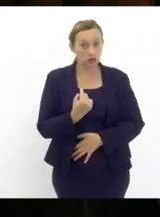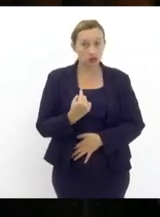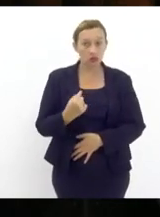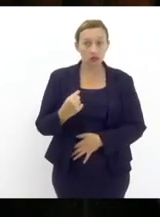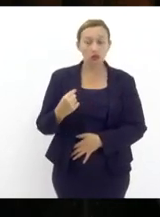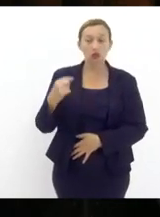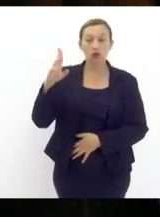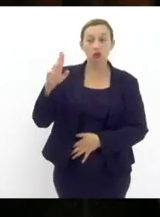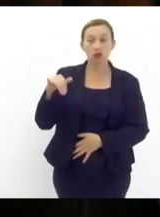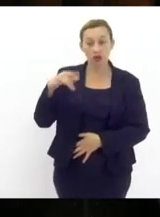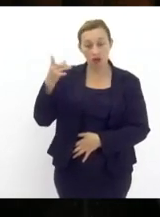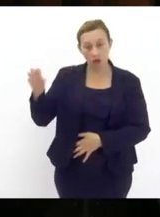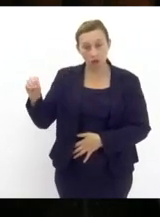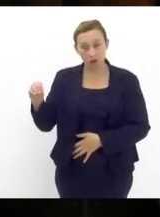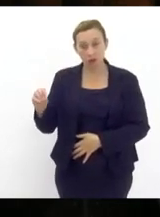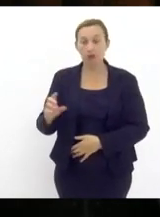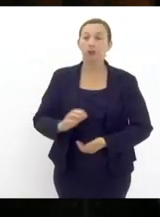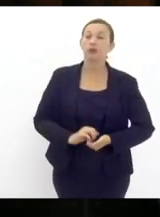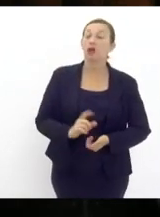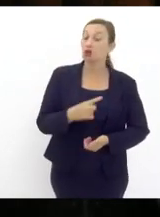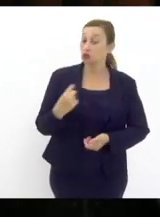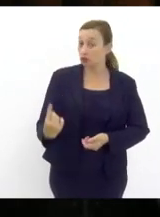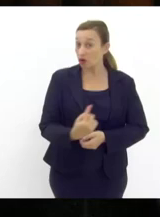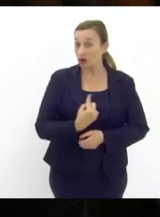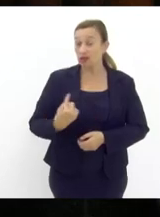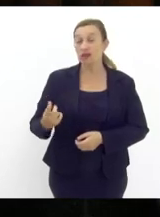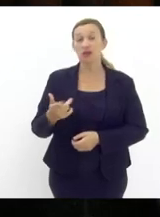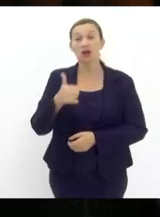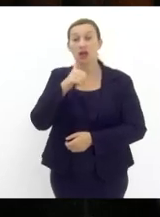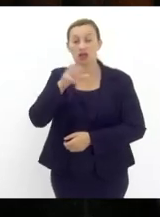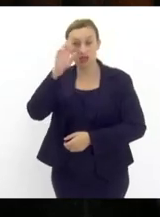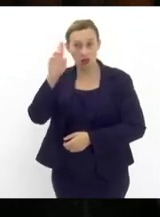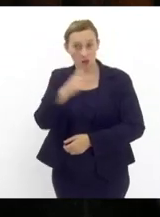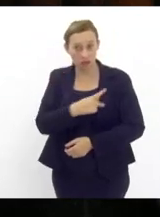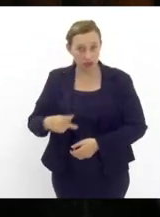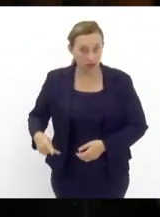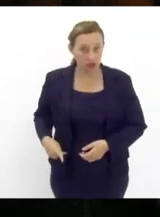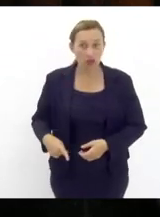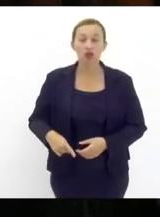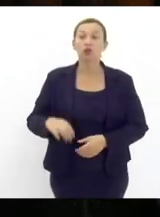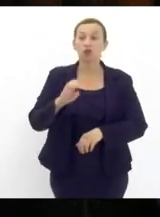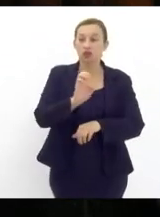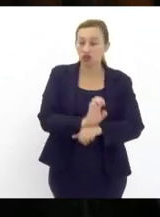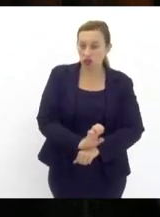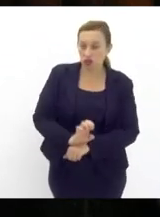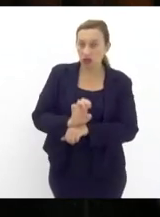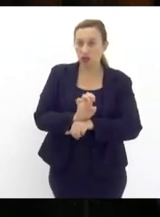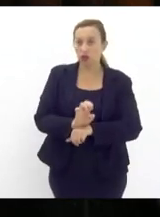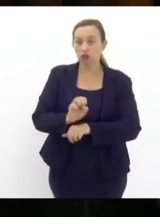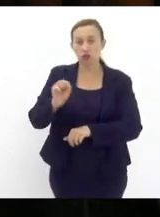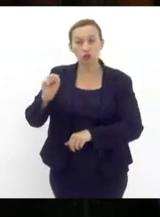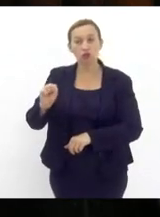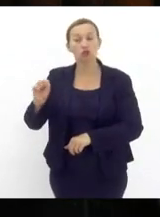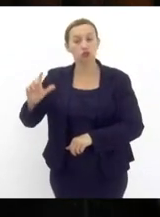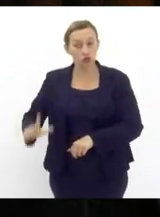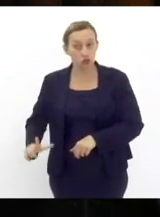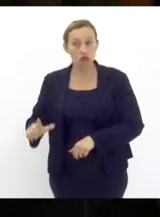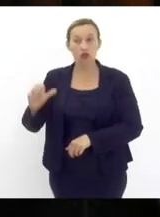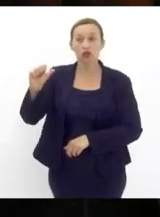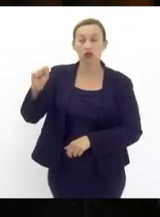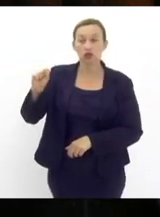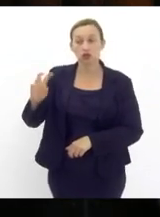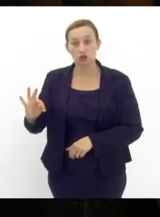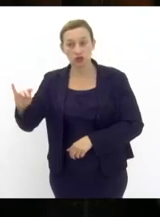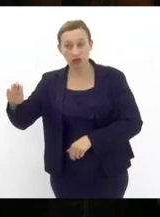união nós estamos fora Presidente os estados do sul Sudeste são responsáveis